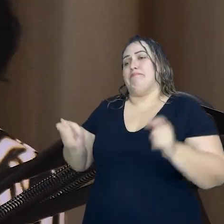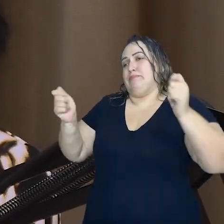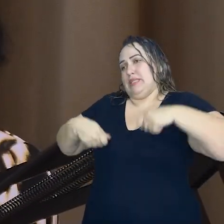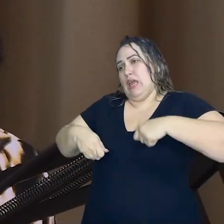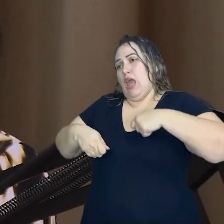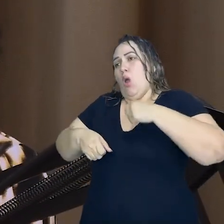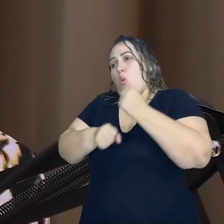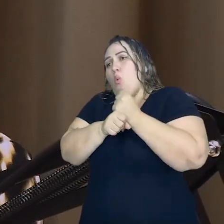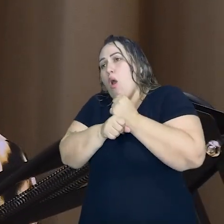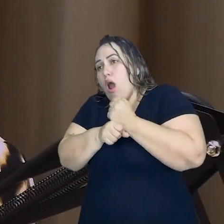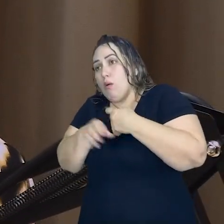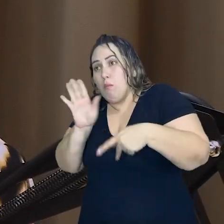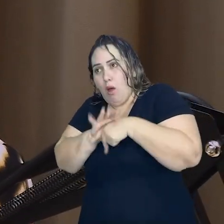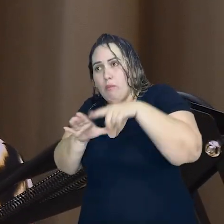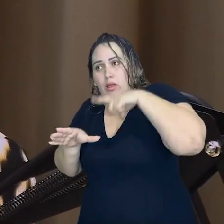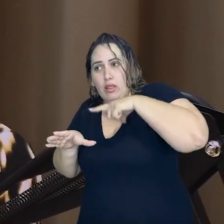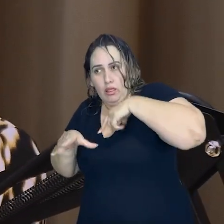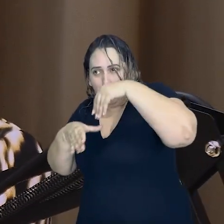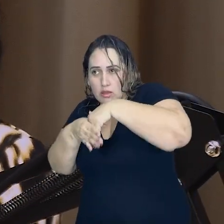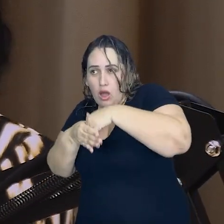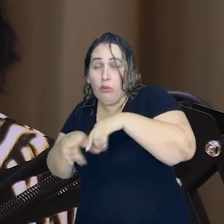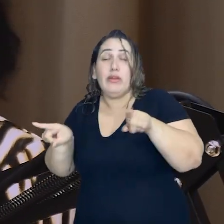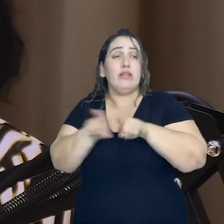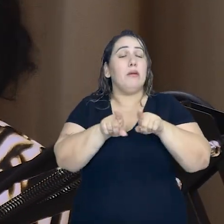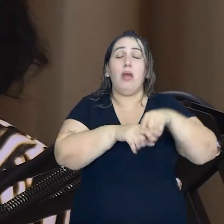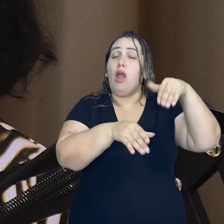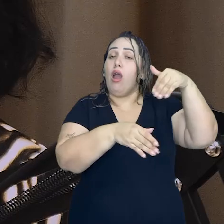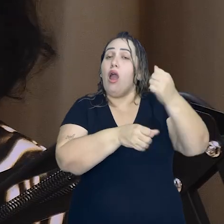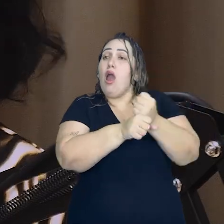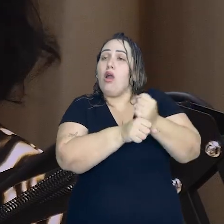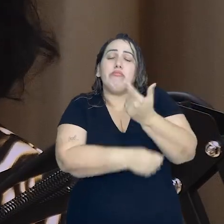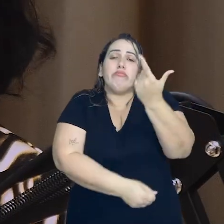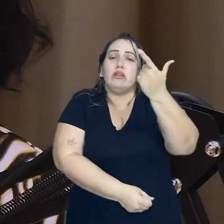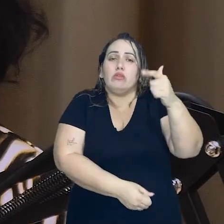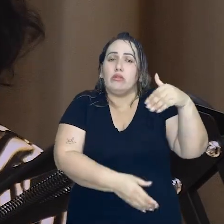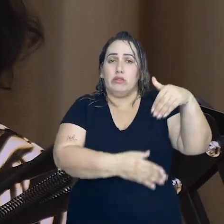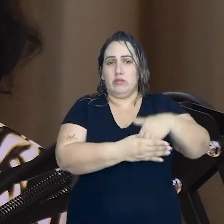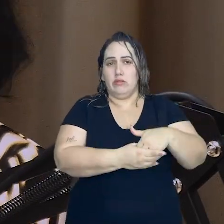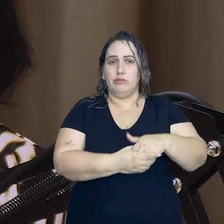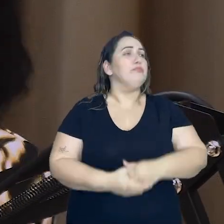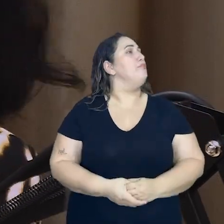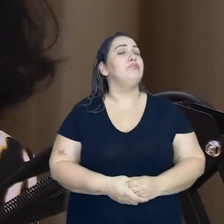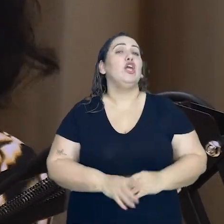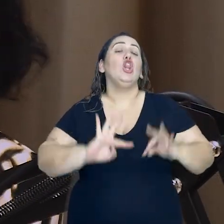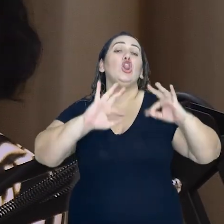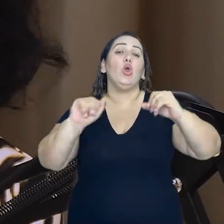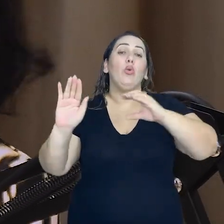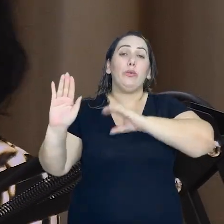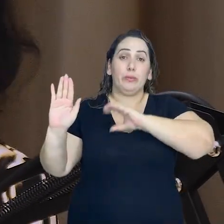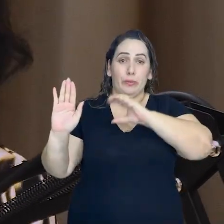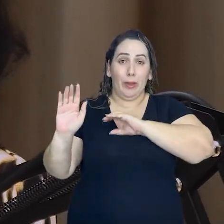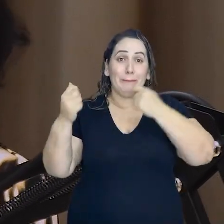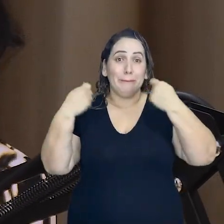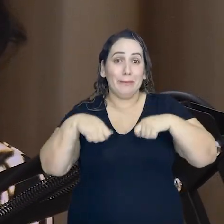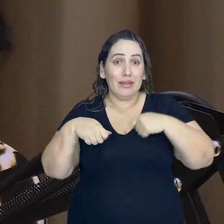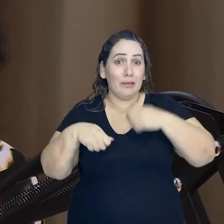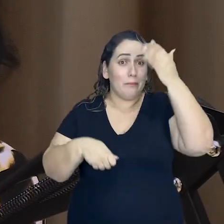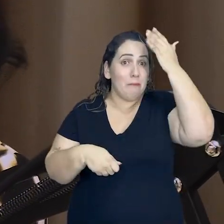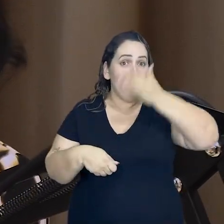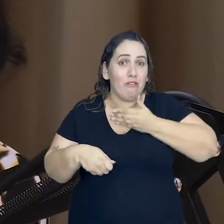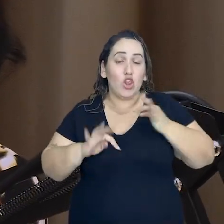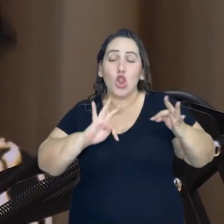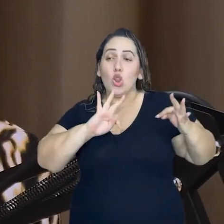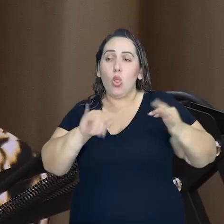eleição. E candidatos têm que prestar contas da sua movimentação financeira durante a campanha ou da ausência